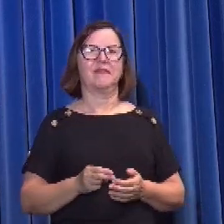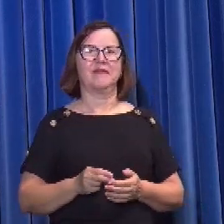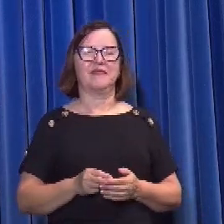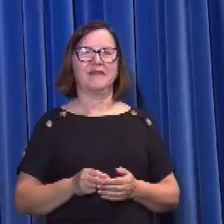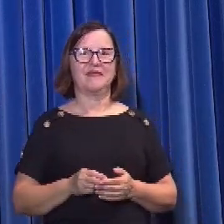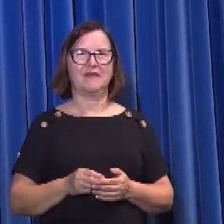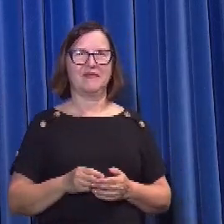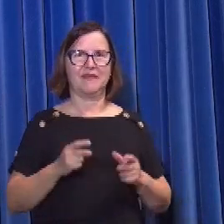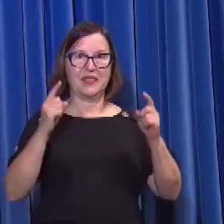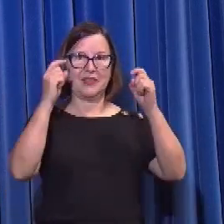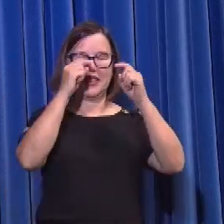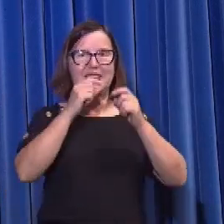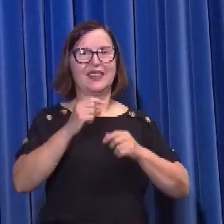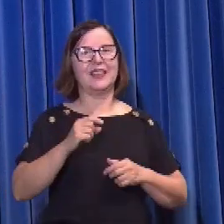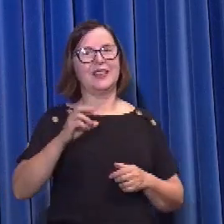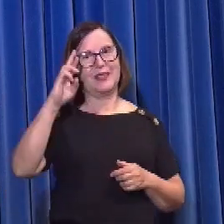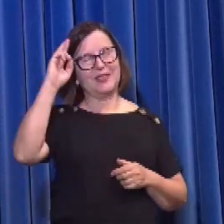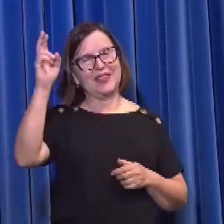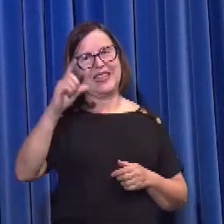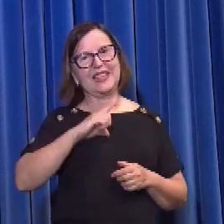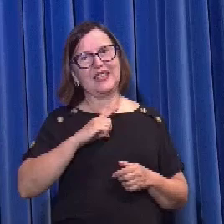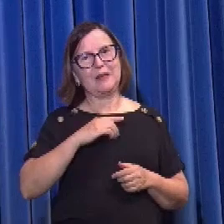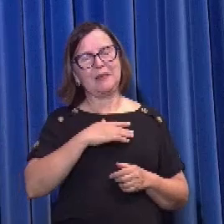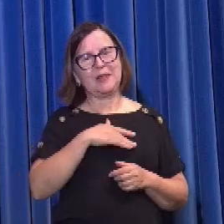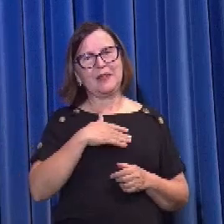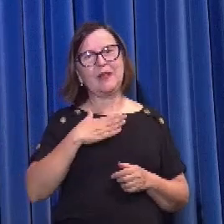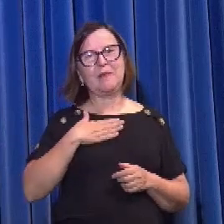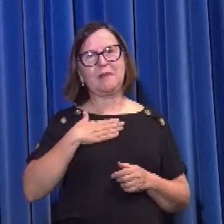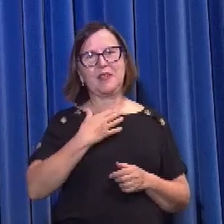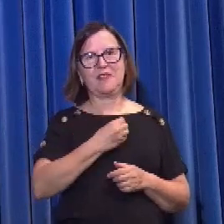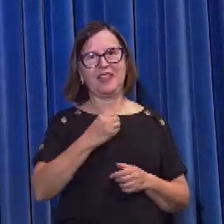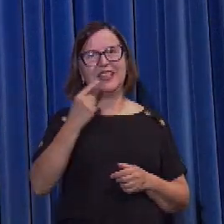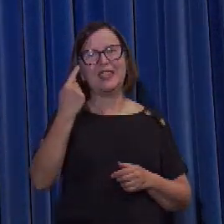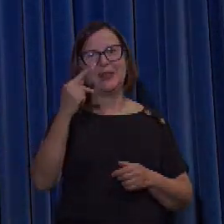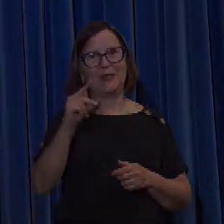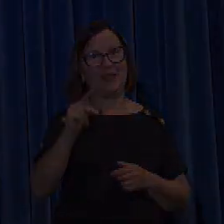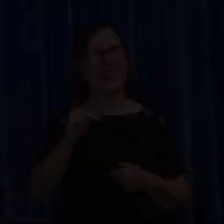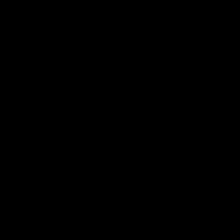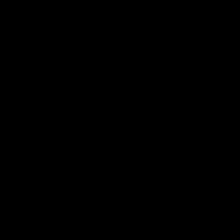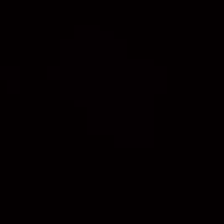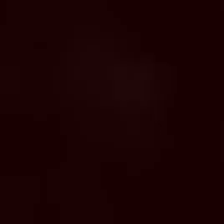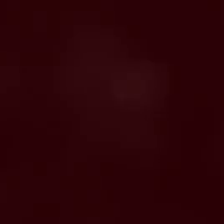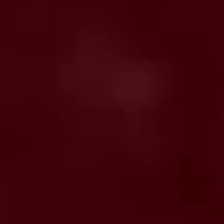Que o Senhor tenha misericórdia da minha vida e da sua. Amém.